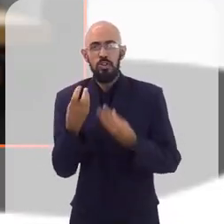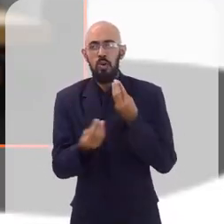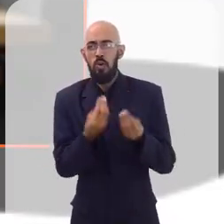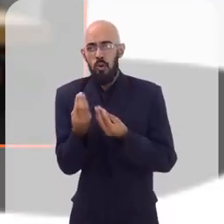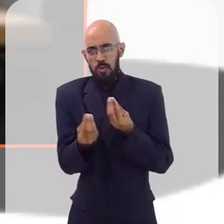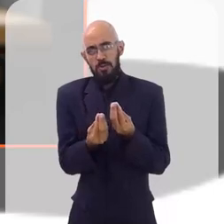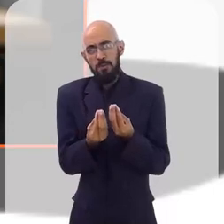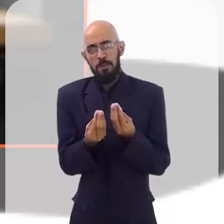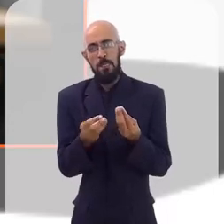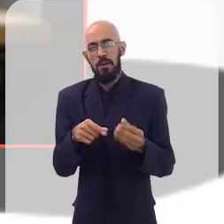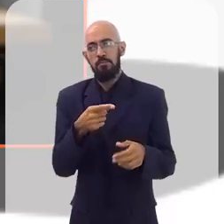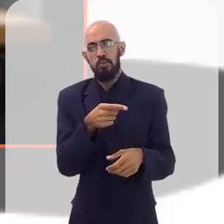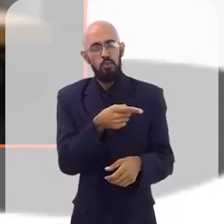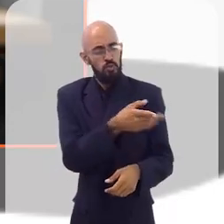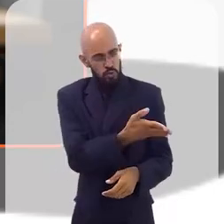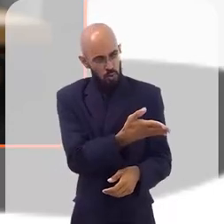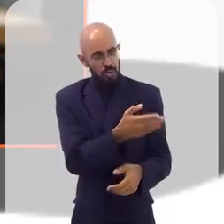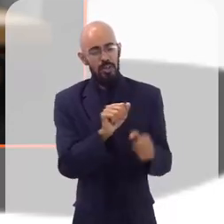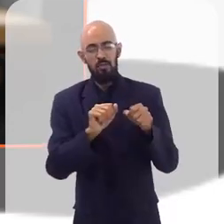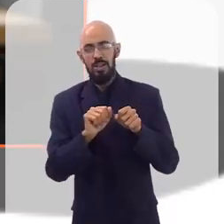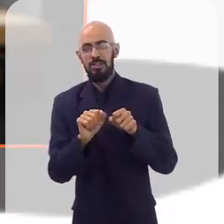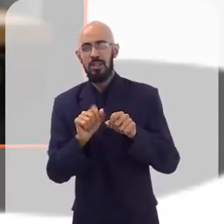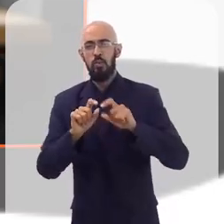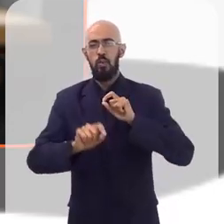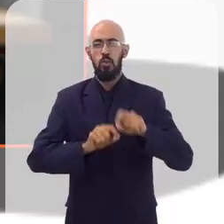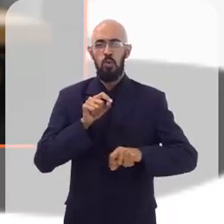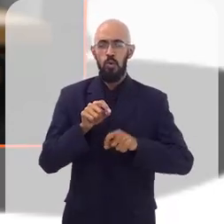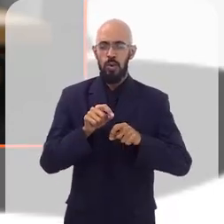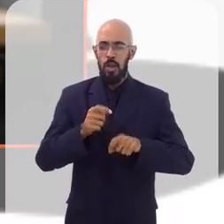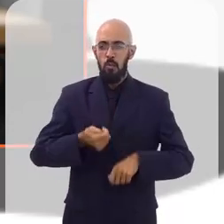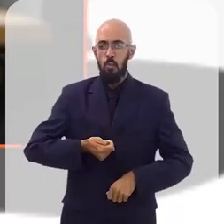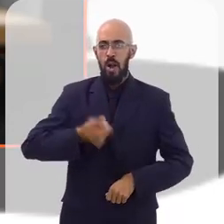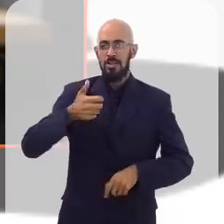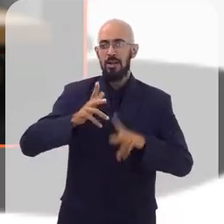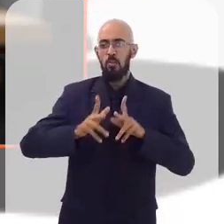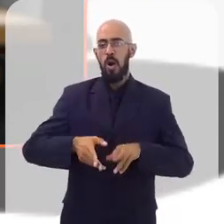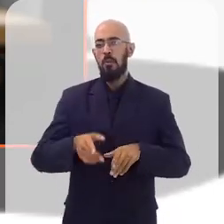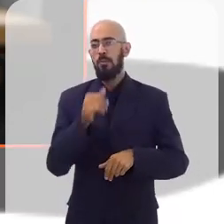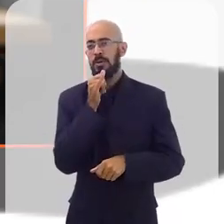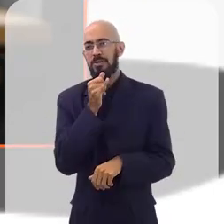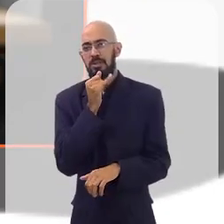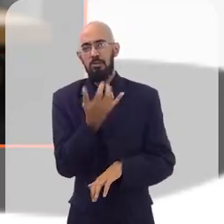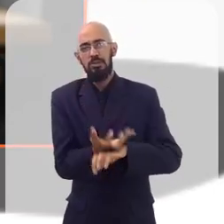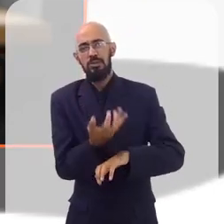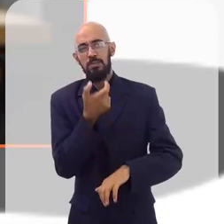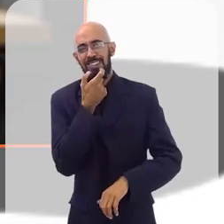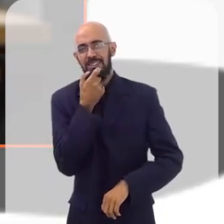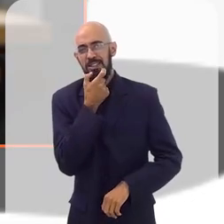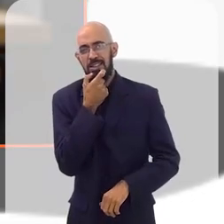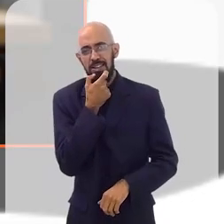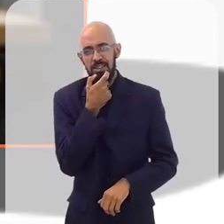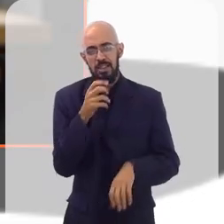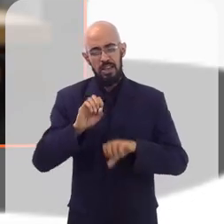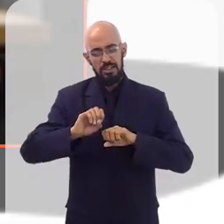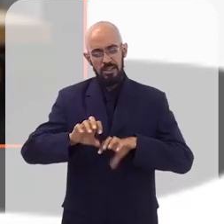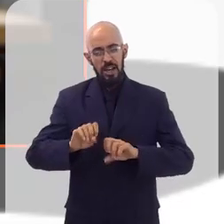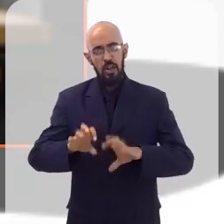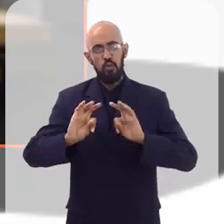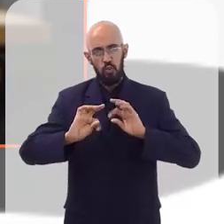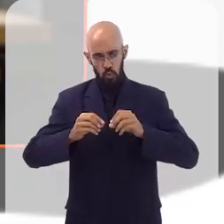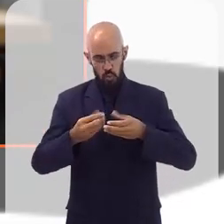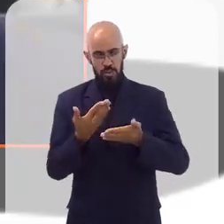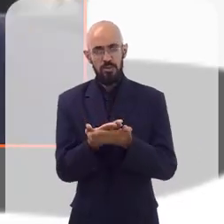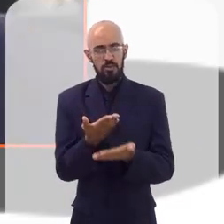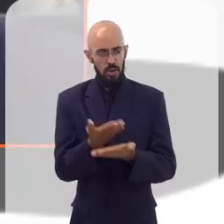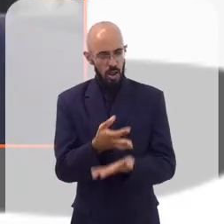fico imaginando dentro de uma escola uma pessoa que tenha o problema auditivo junto com uma criança que não tem aquele daqui para frente